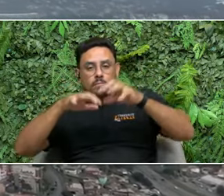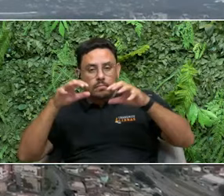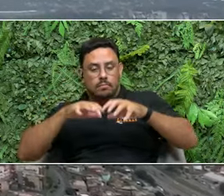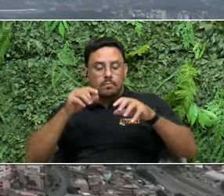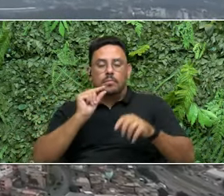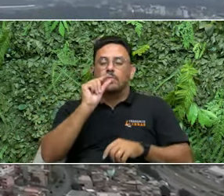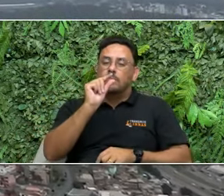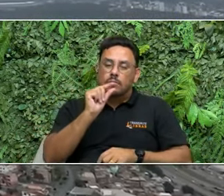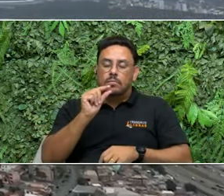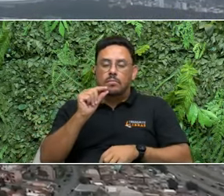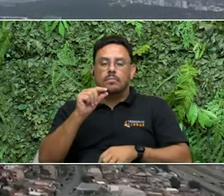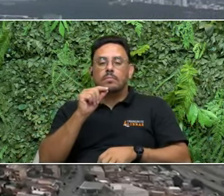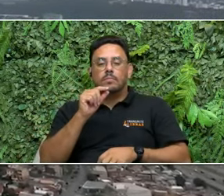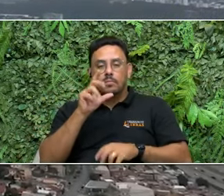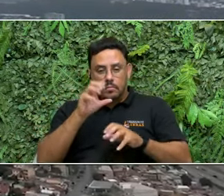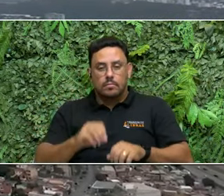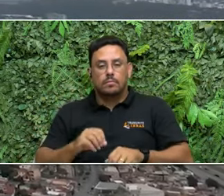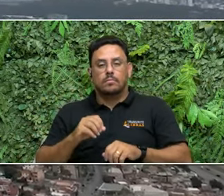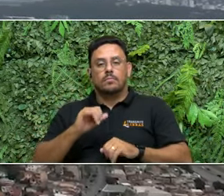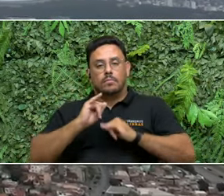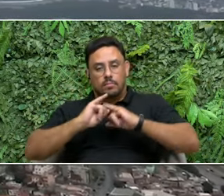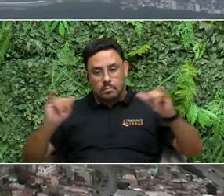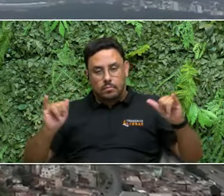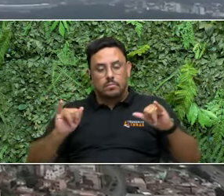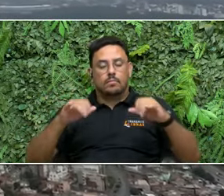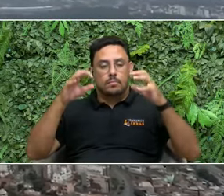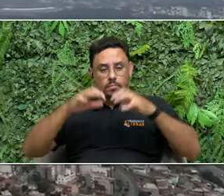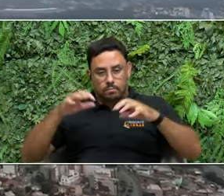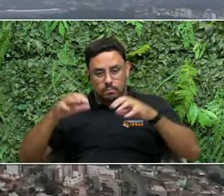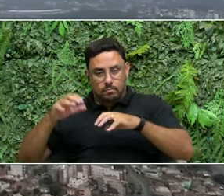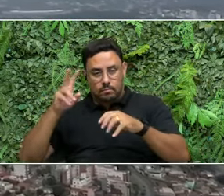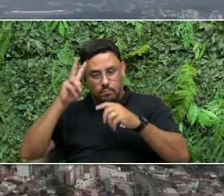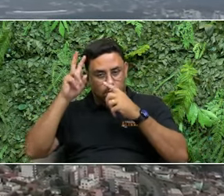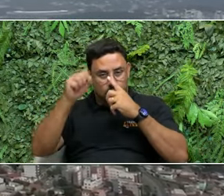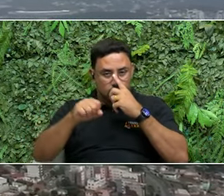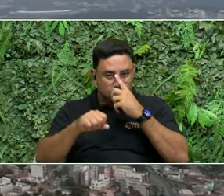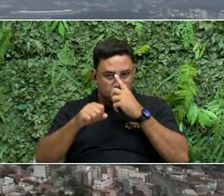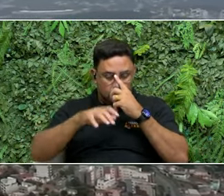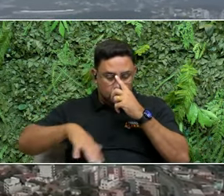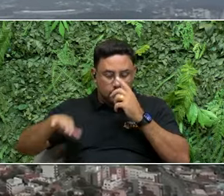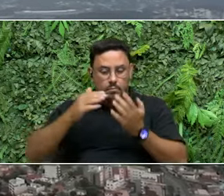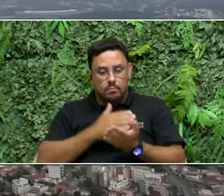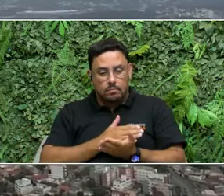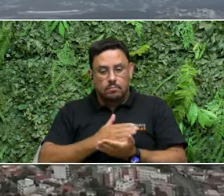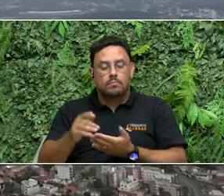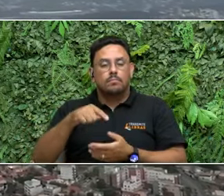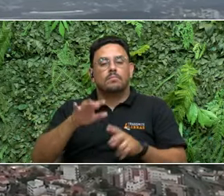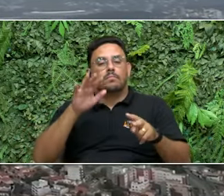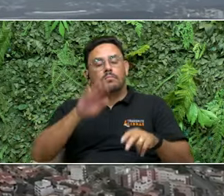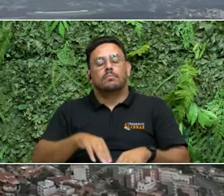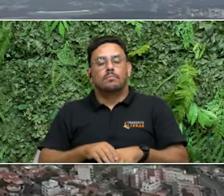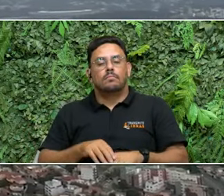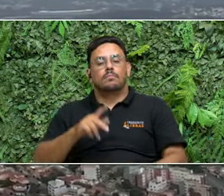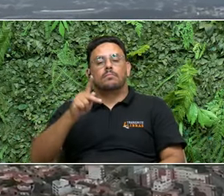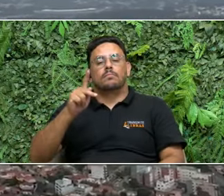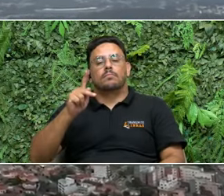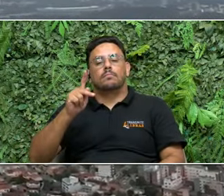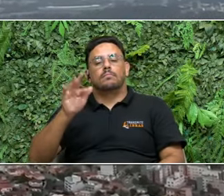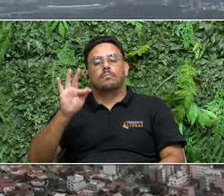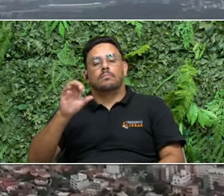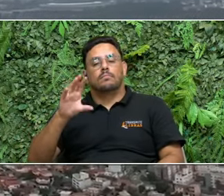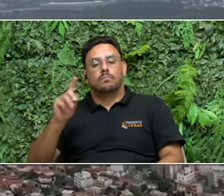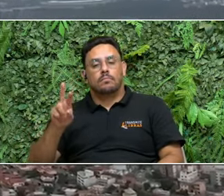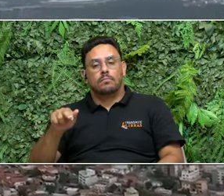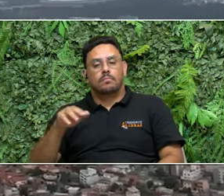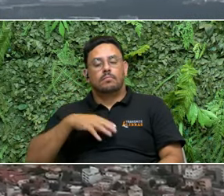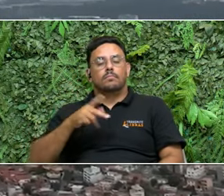não mas fica aí o recado inclusive com Alerta da Defesa Civil para possibilidade de pancadas de chuva no decorrer dessa tarde Ford pro é a divisão de veículos comerciais da